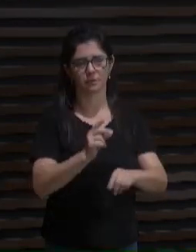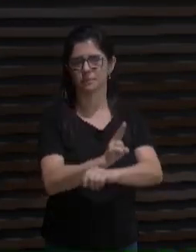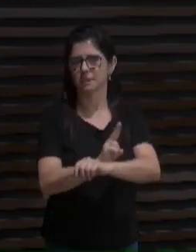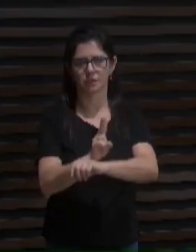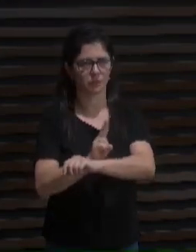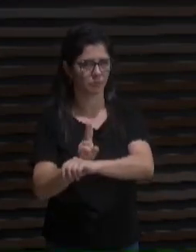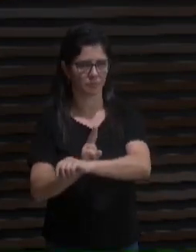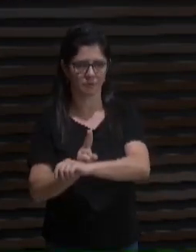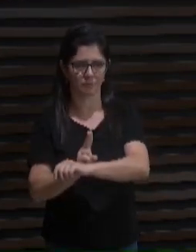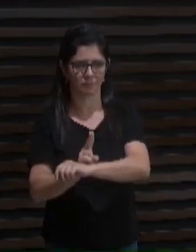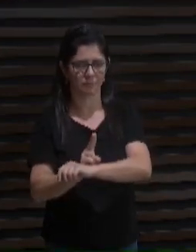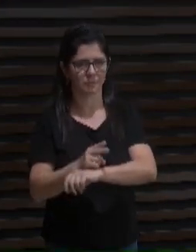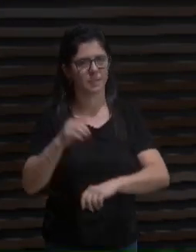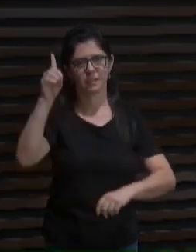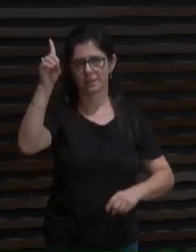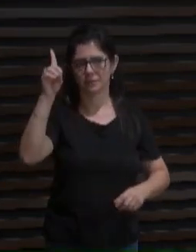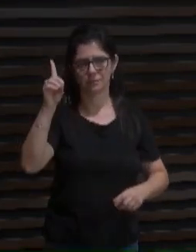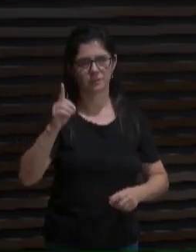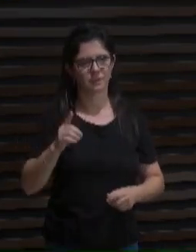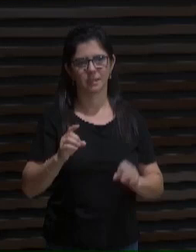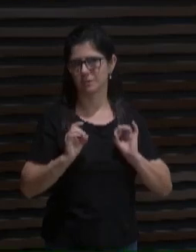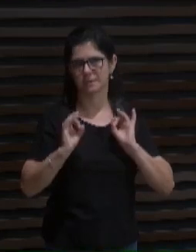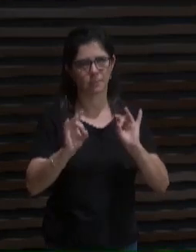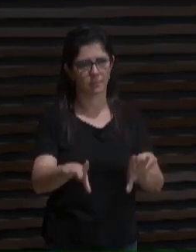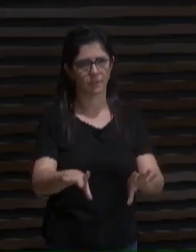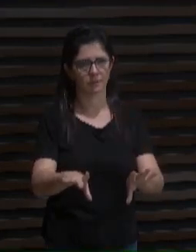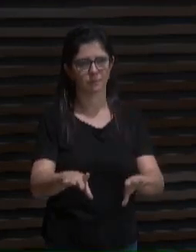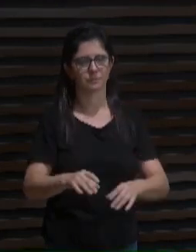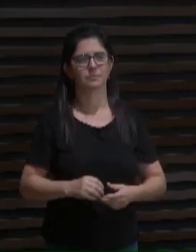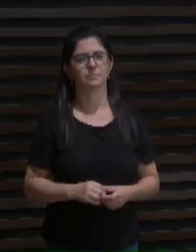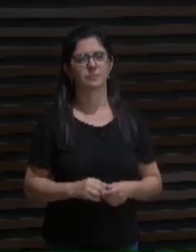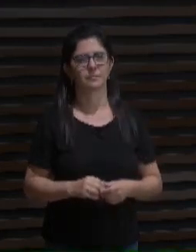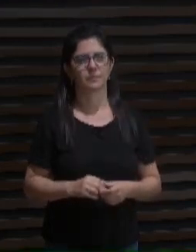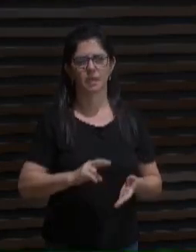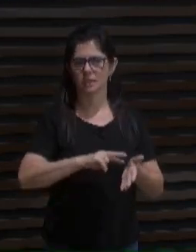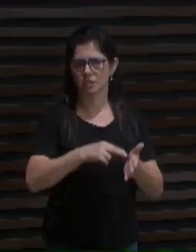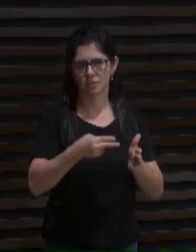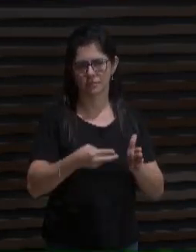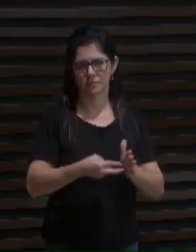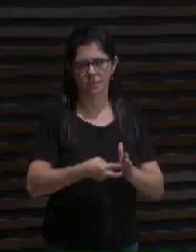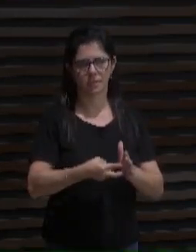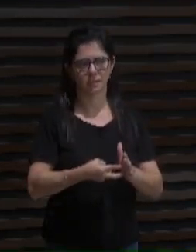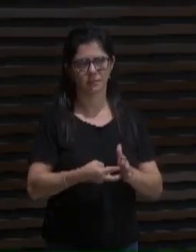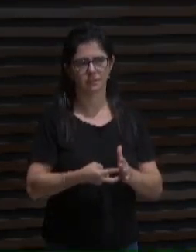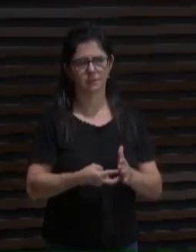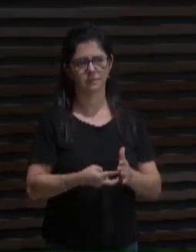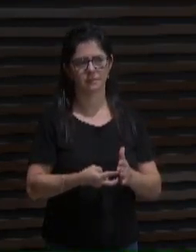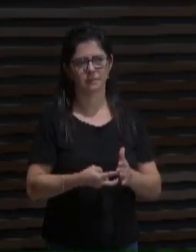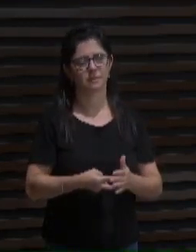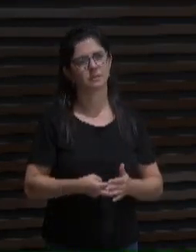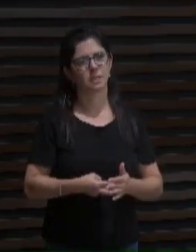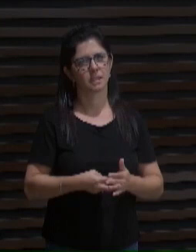não desampara, meu irmão. A grande diferença do filho e daquele que não é filho é porque aquele que não é filho não